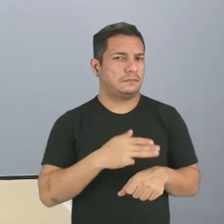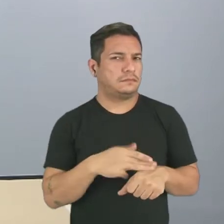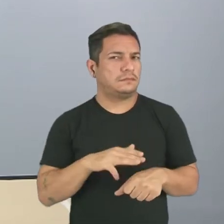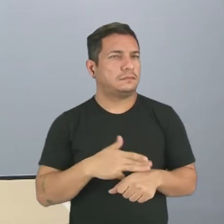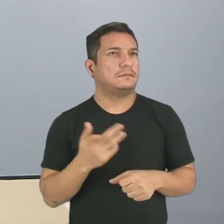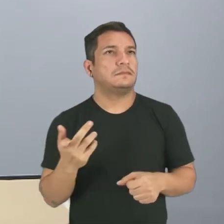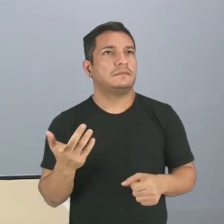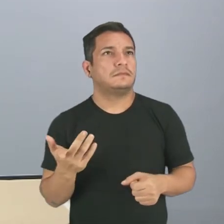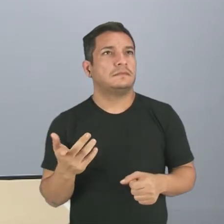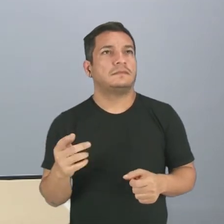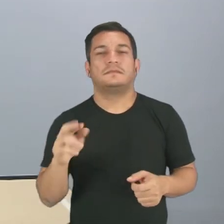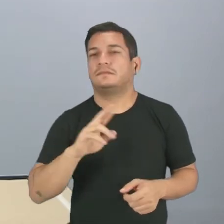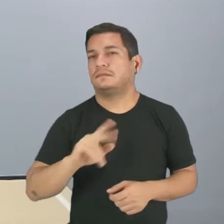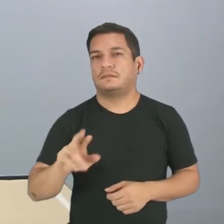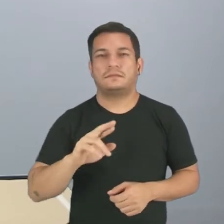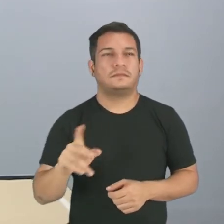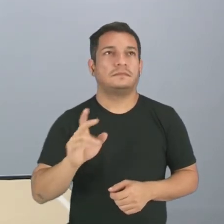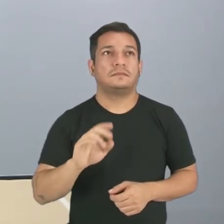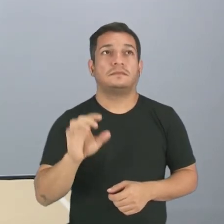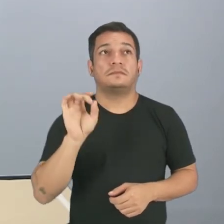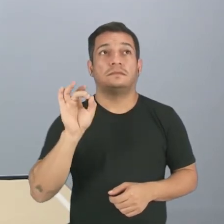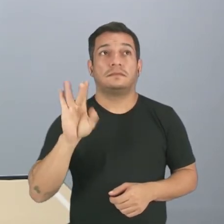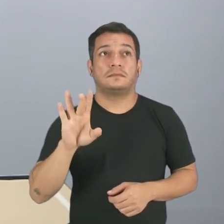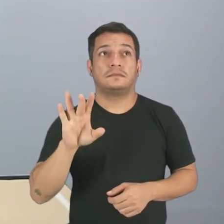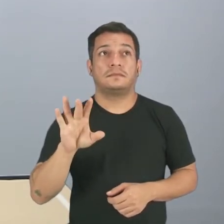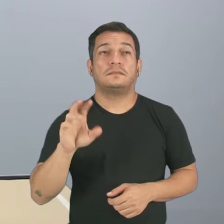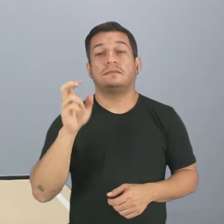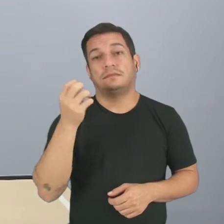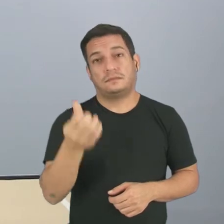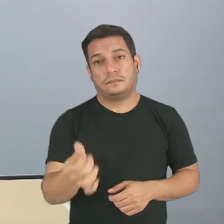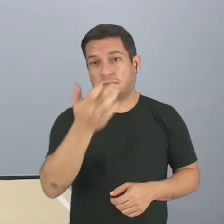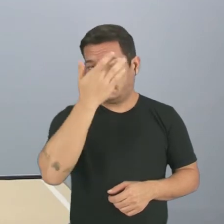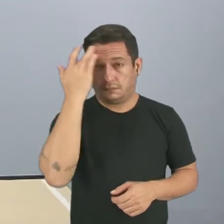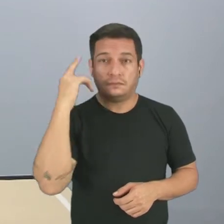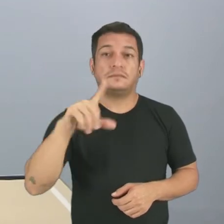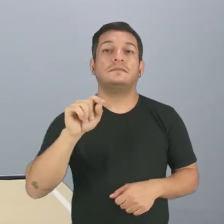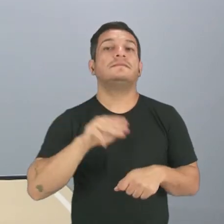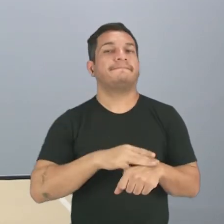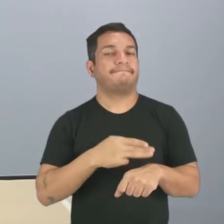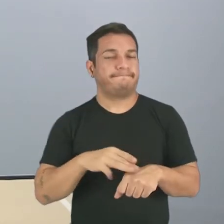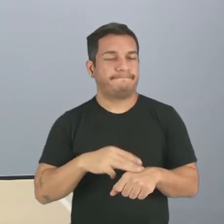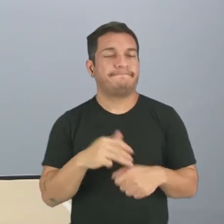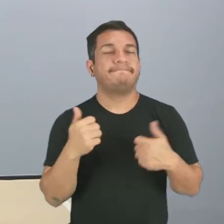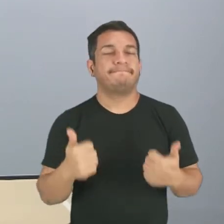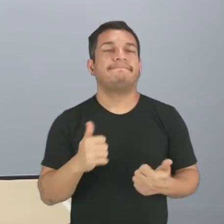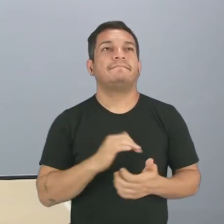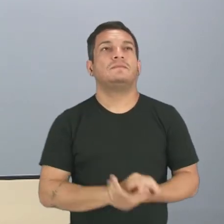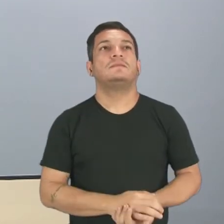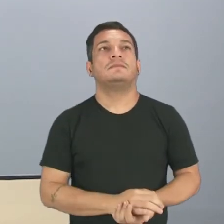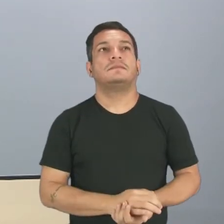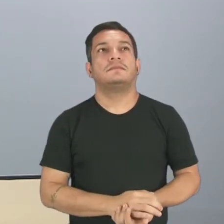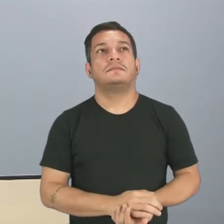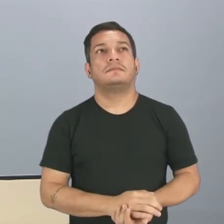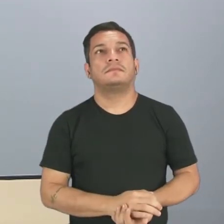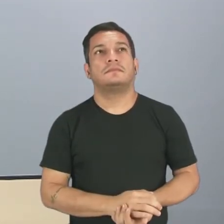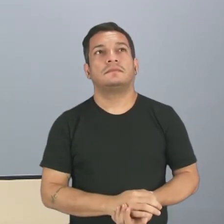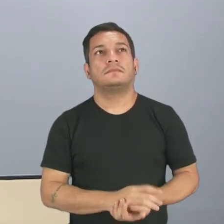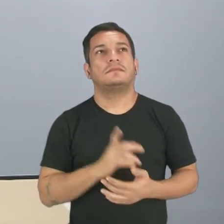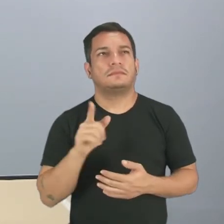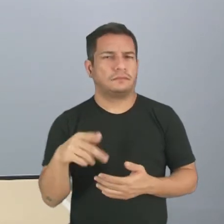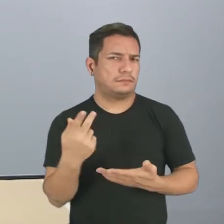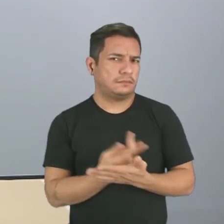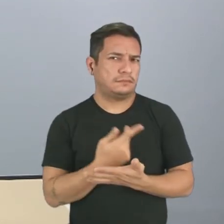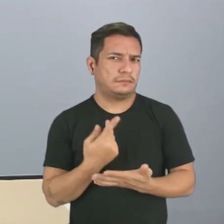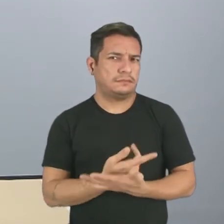brigadeiro? Não, somente 6 pessoas escolheram o brigadeiro. Então, há alguma